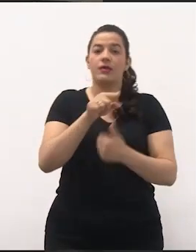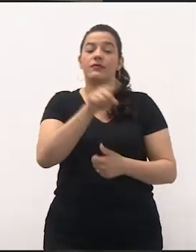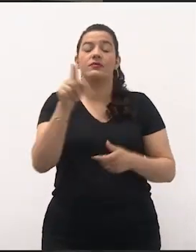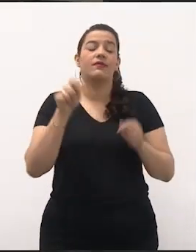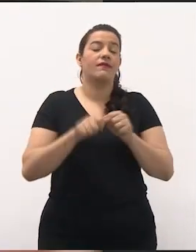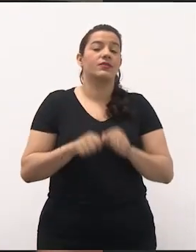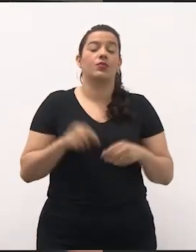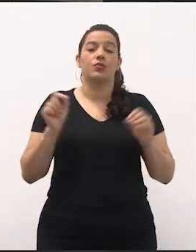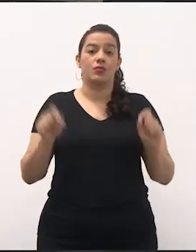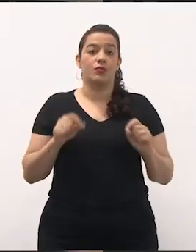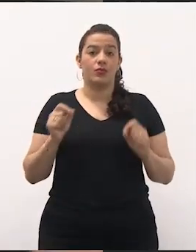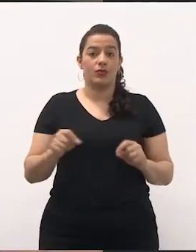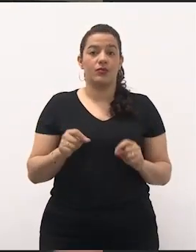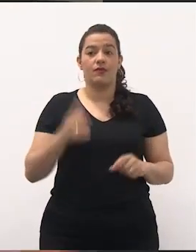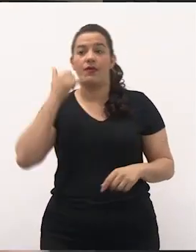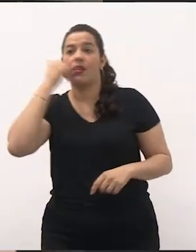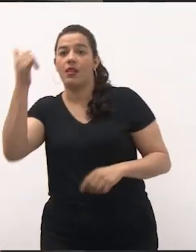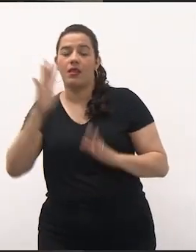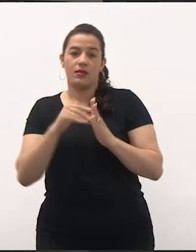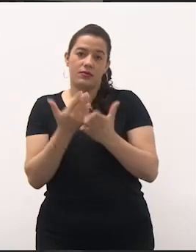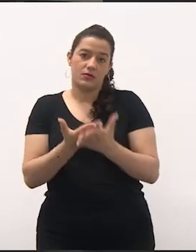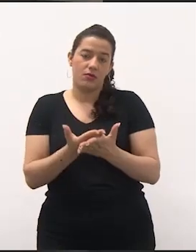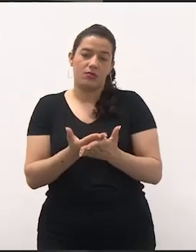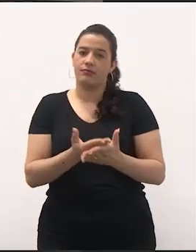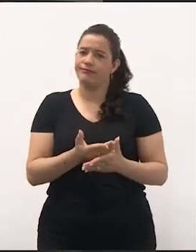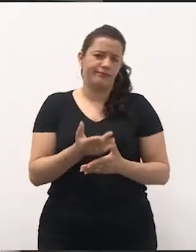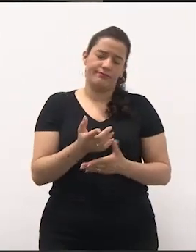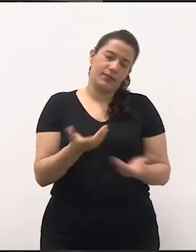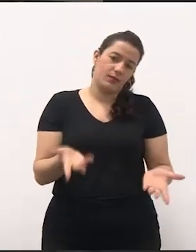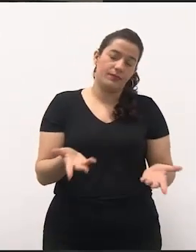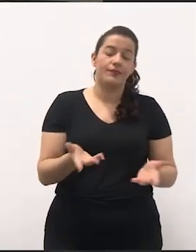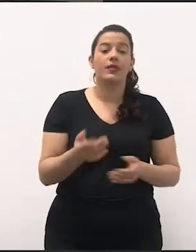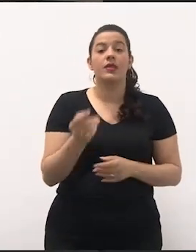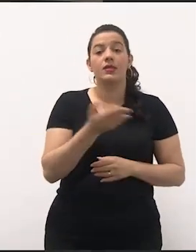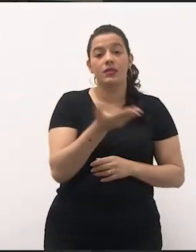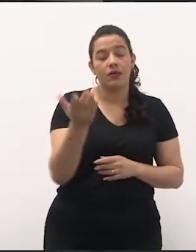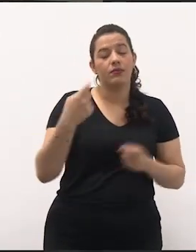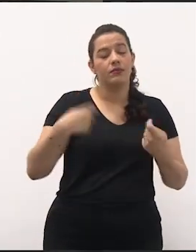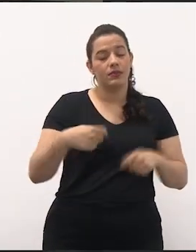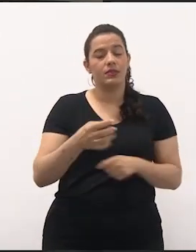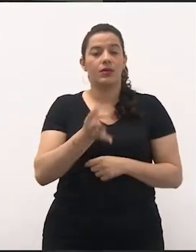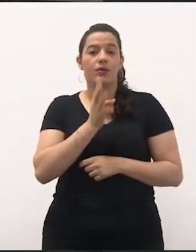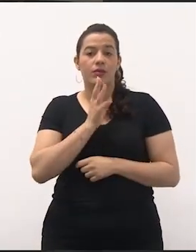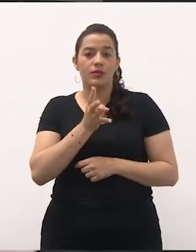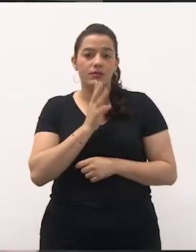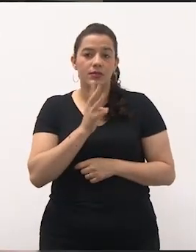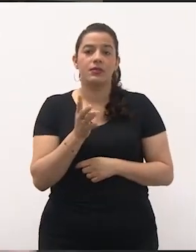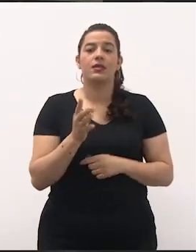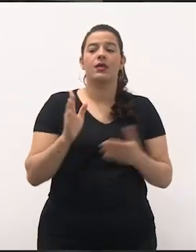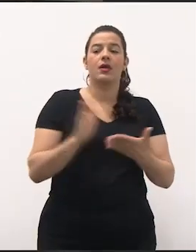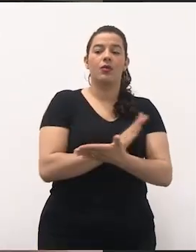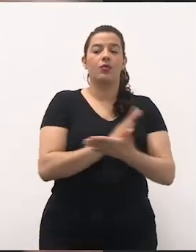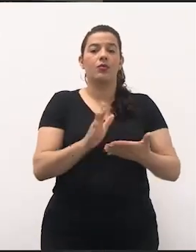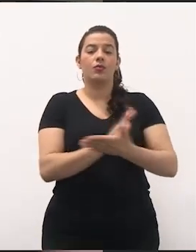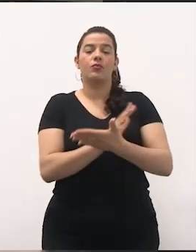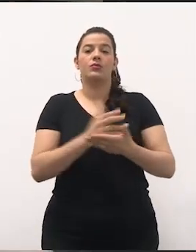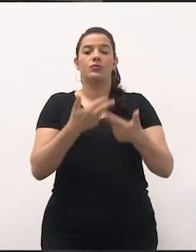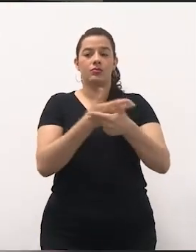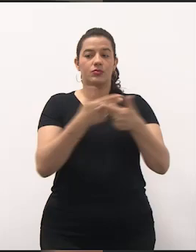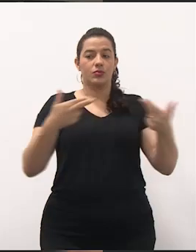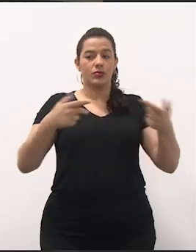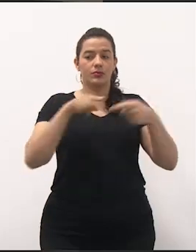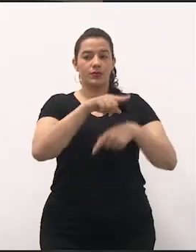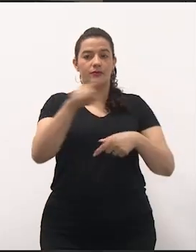né? Vai ligar na escola? Não vai, porque você não está na escola. Então, é bom que você conheça quais são os passos